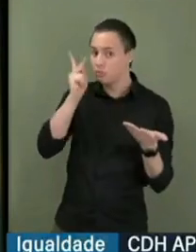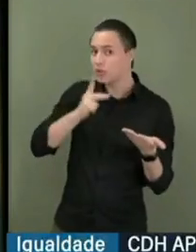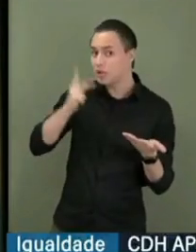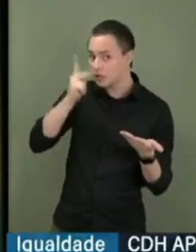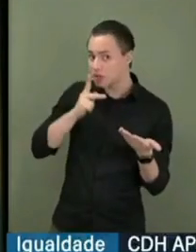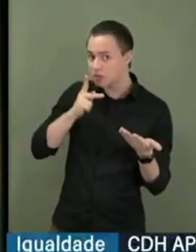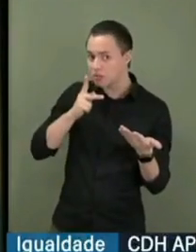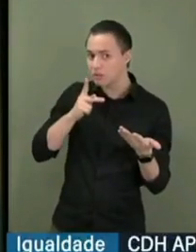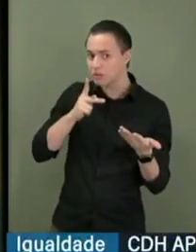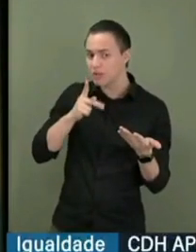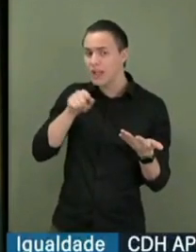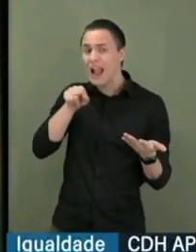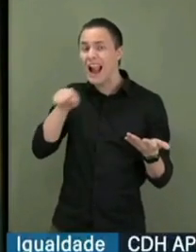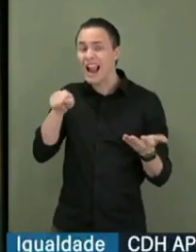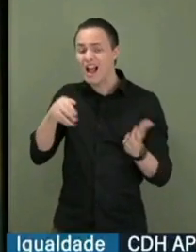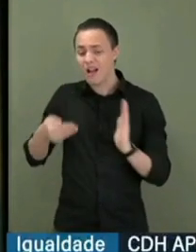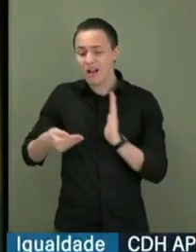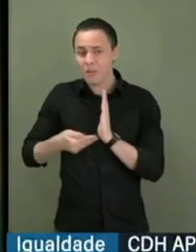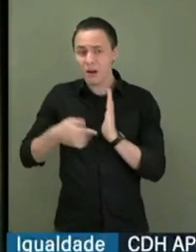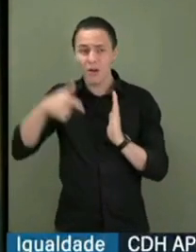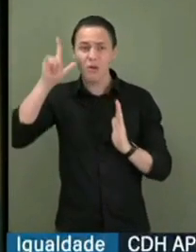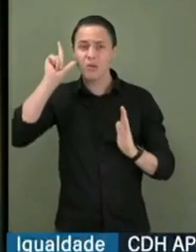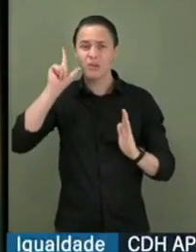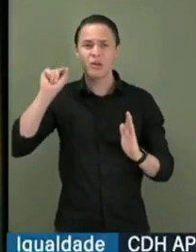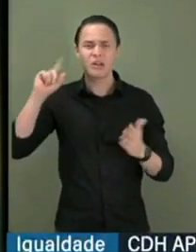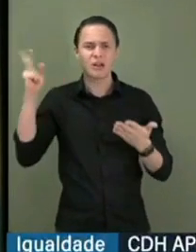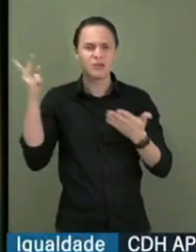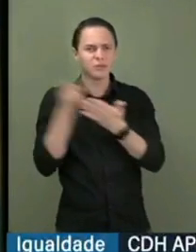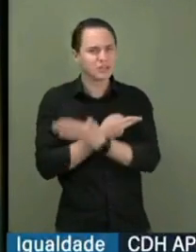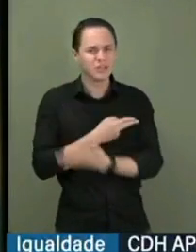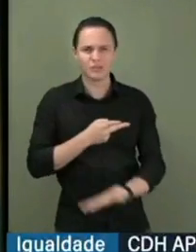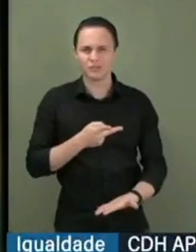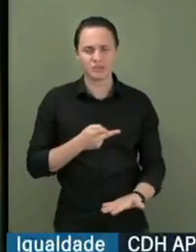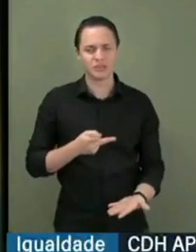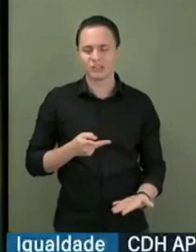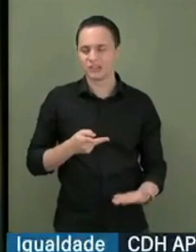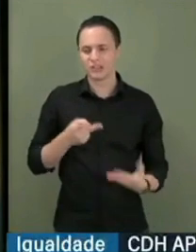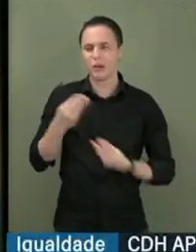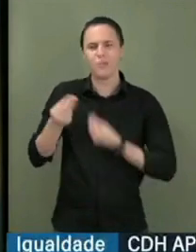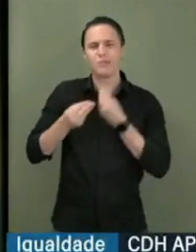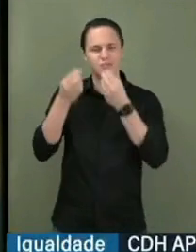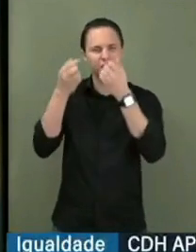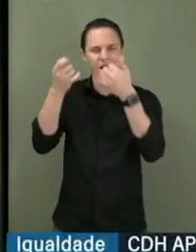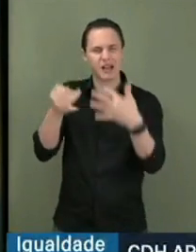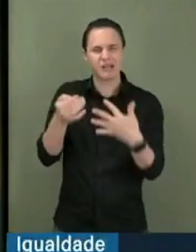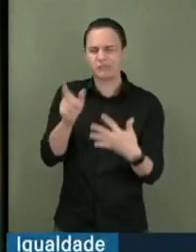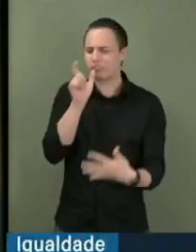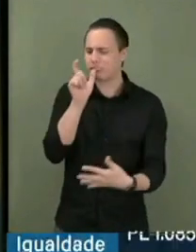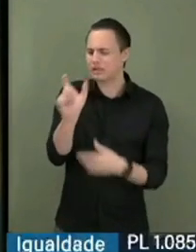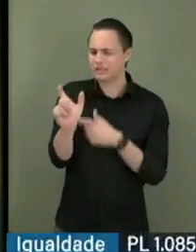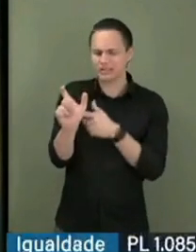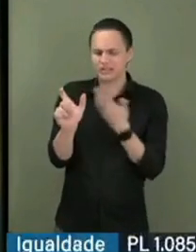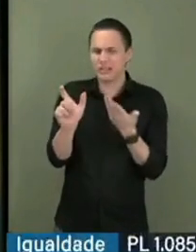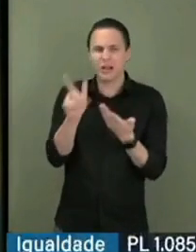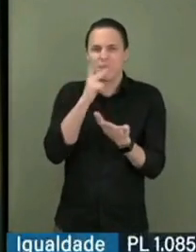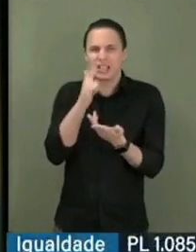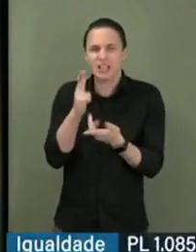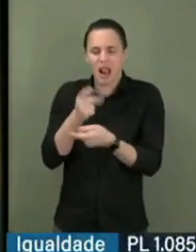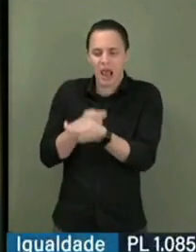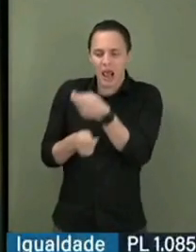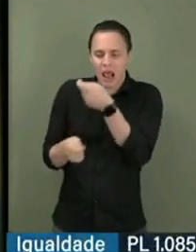o que a gente viu, não tem outra palavra para se colocar, foi negociata.